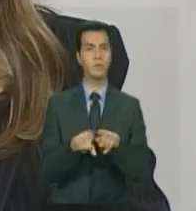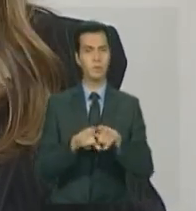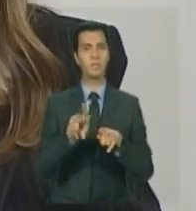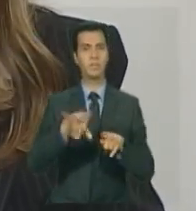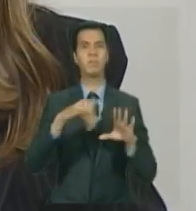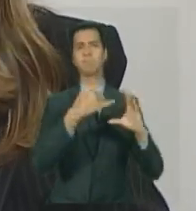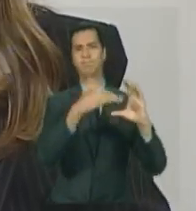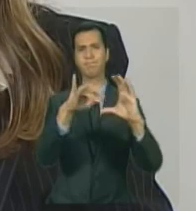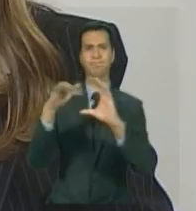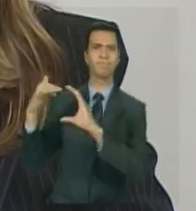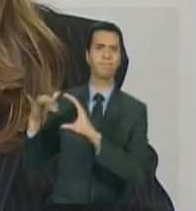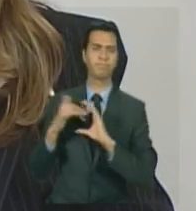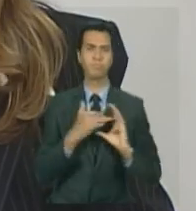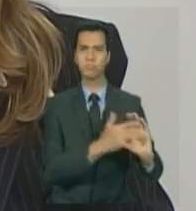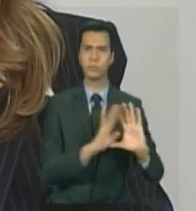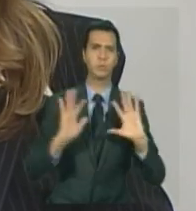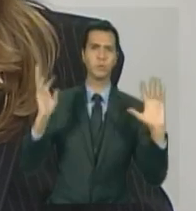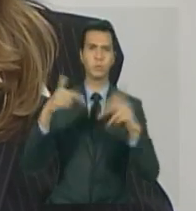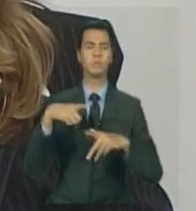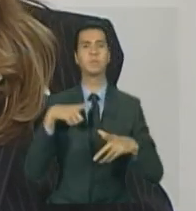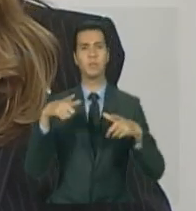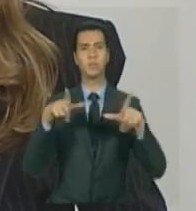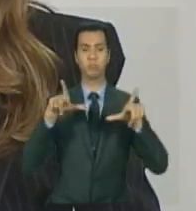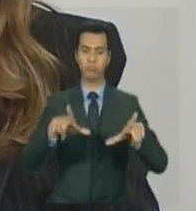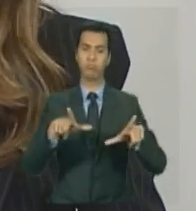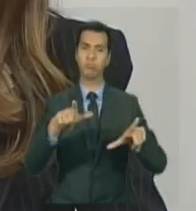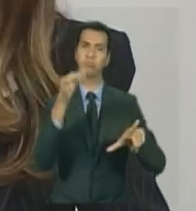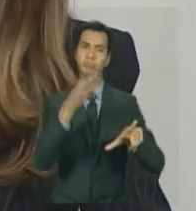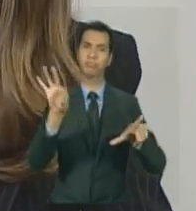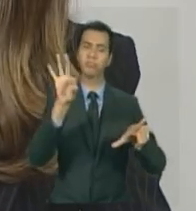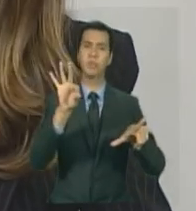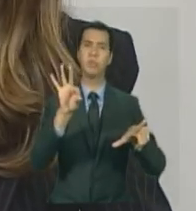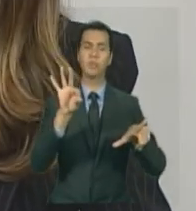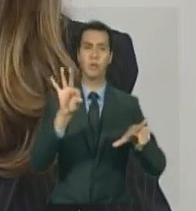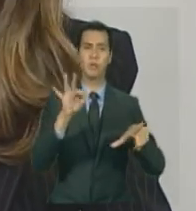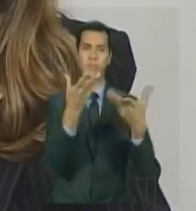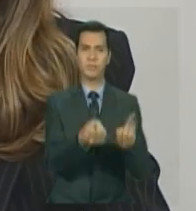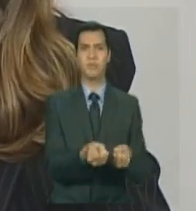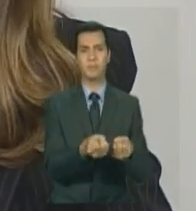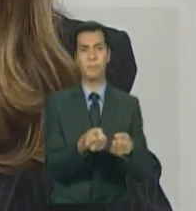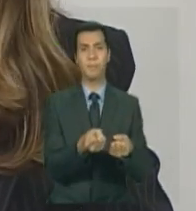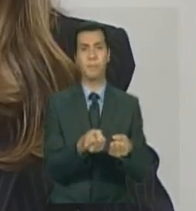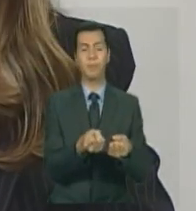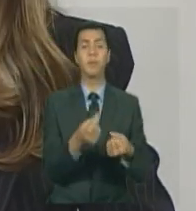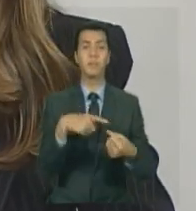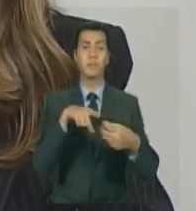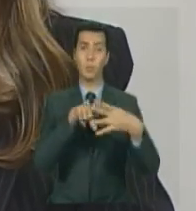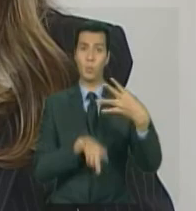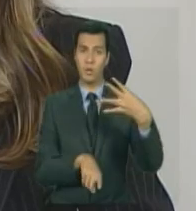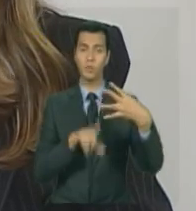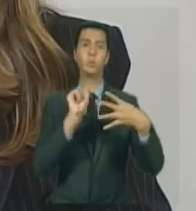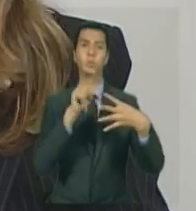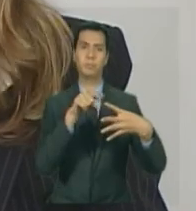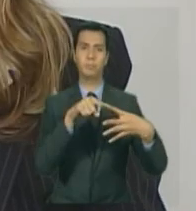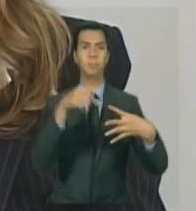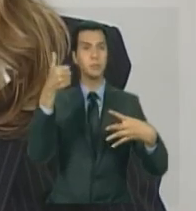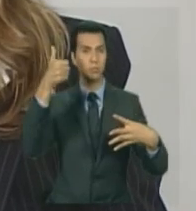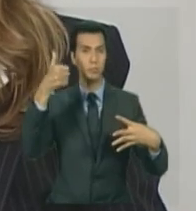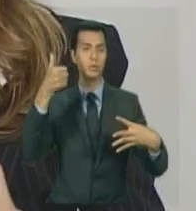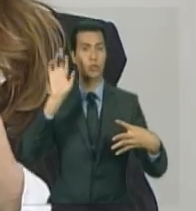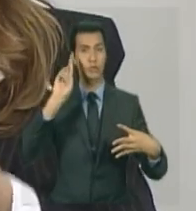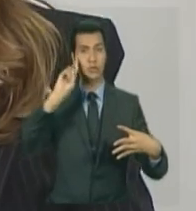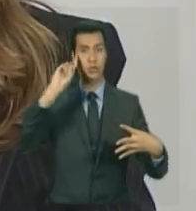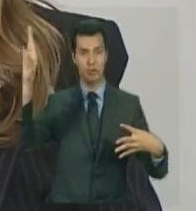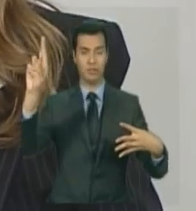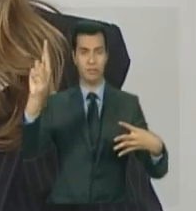gestores informando a disponibilidade desse termo de aceite. Então, são quatro etapas de expansão. Uma é o aceite do gestor, onde o